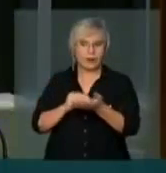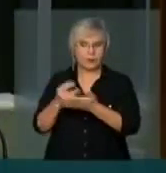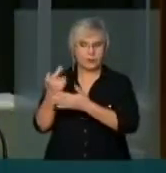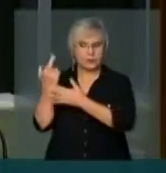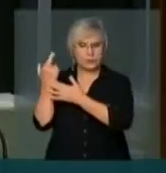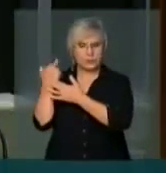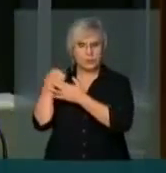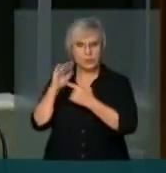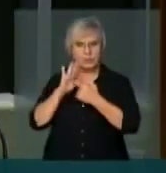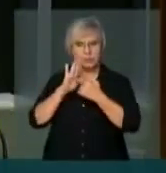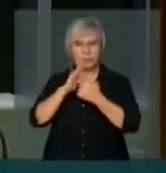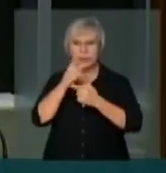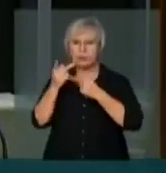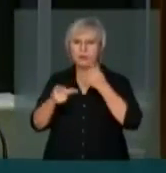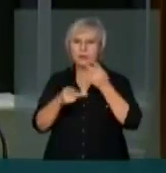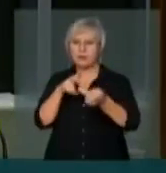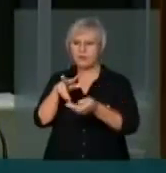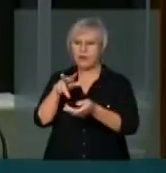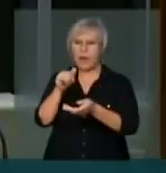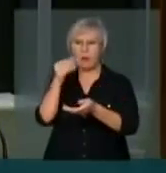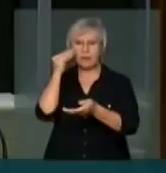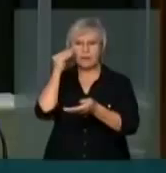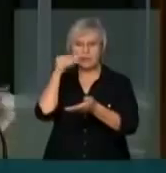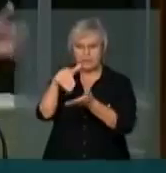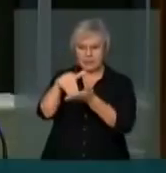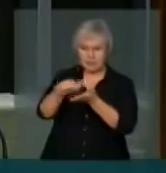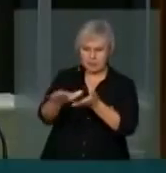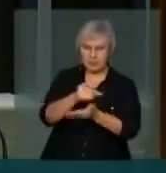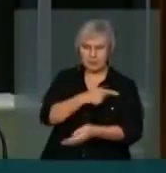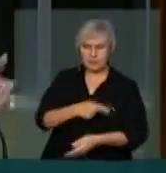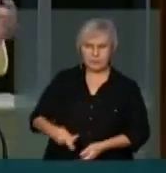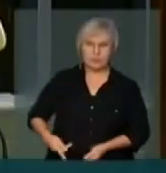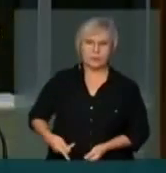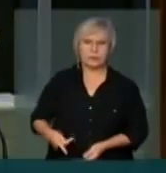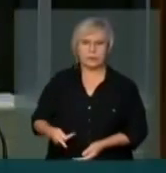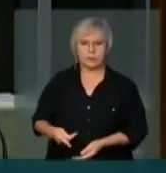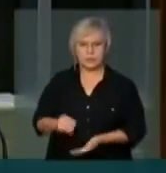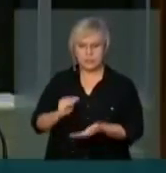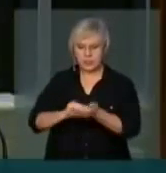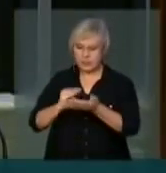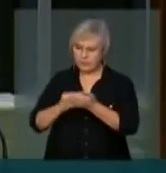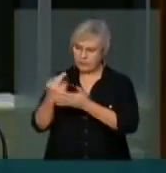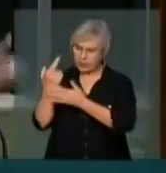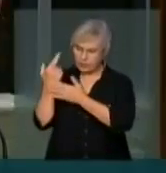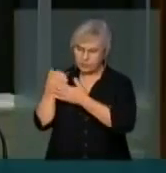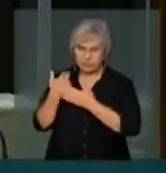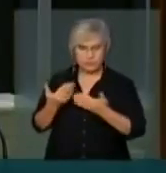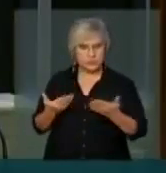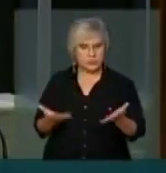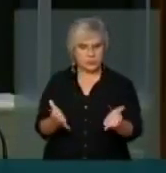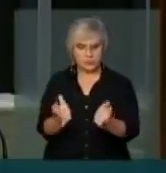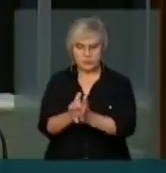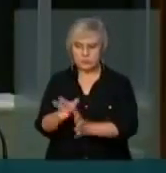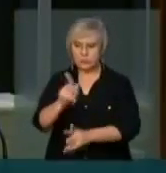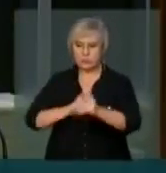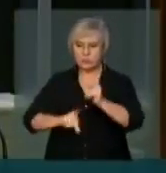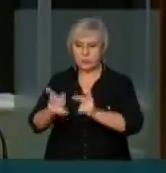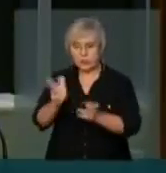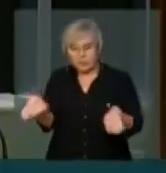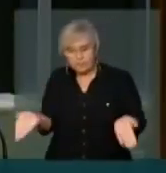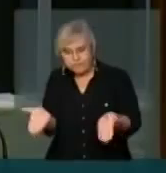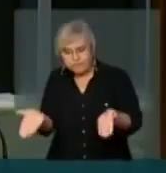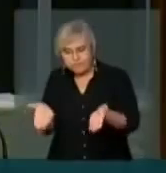acenar com movimentações pró-impeachment, a gravidade e a irresponsabilidade daqueles que